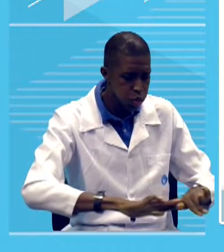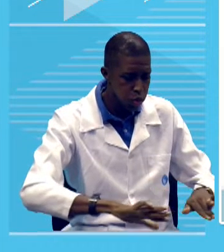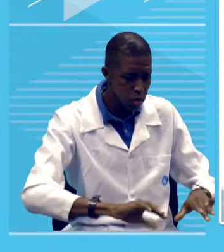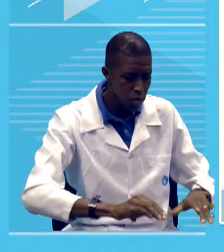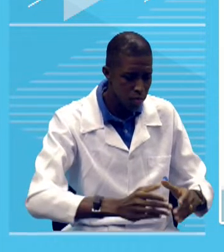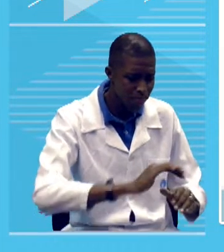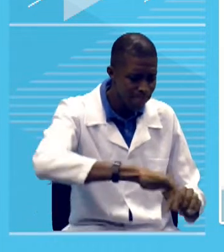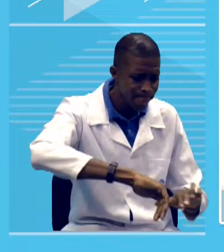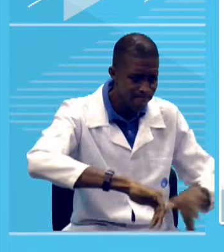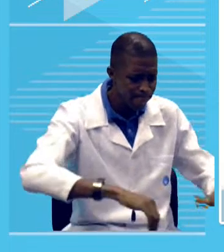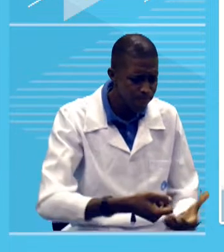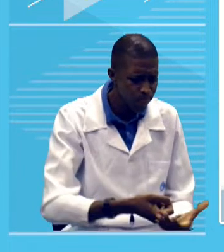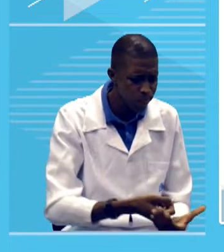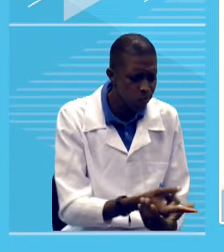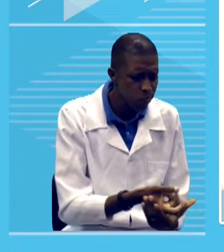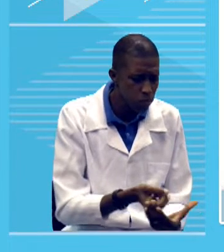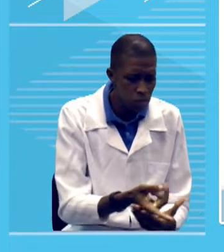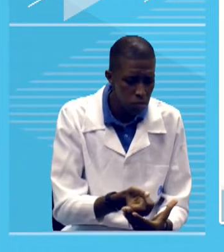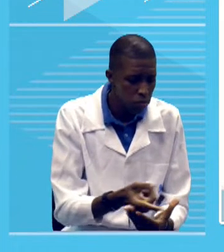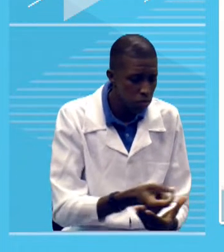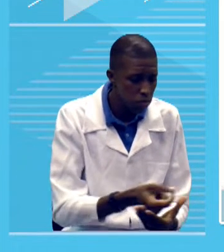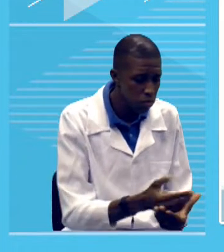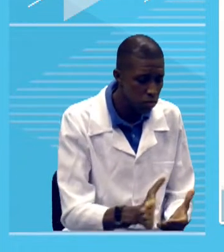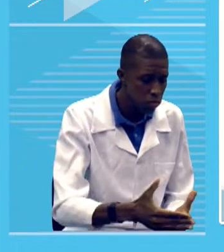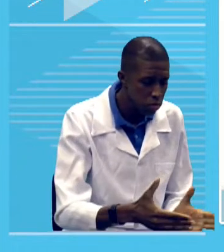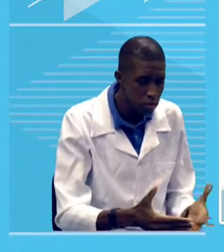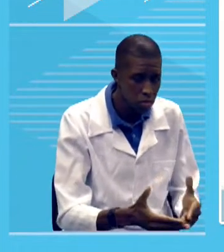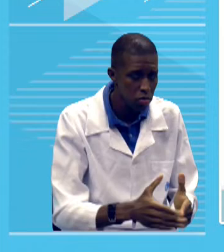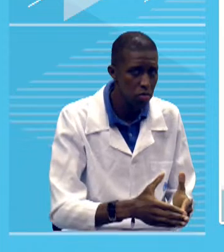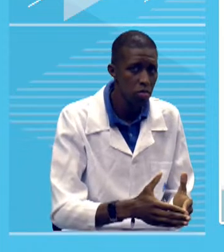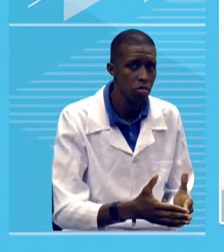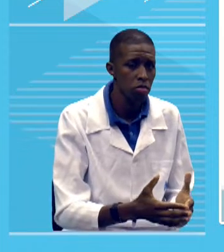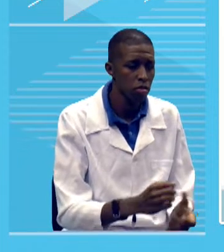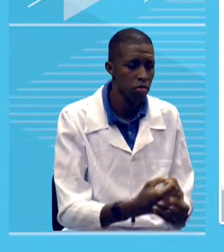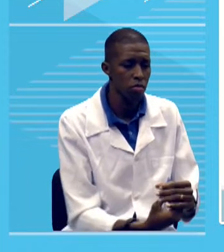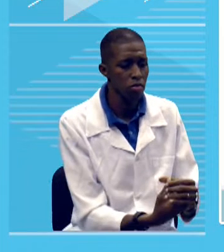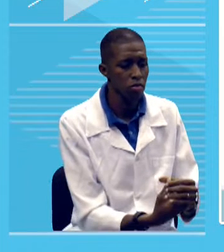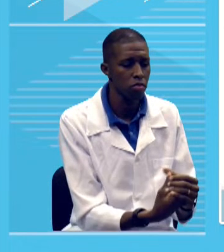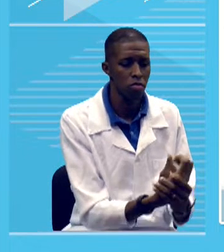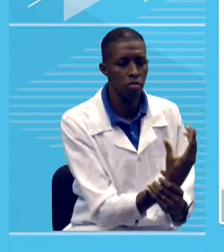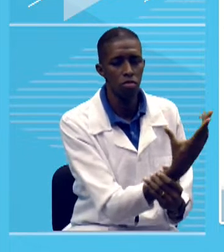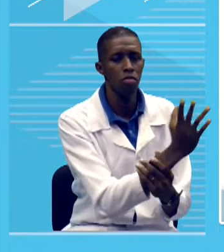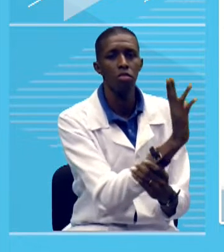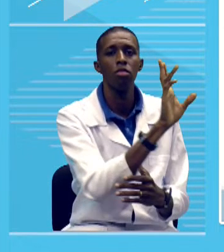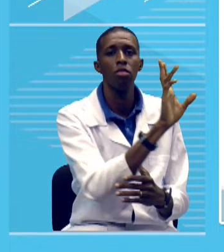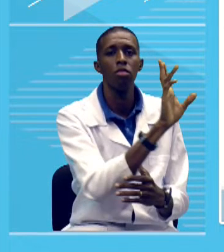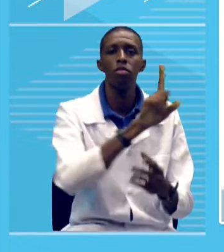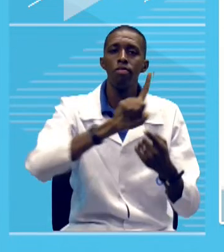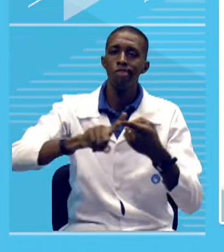magnata meu querido e alinhando o retorno aí é